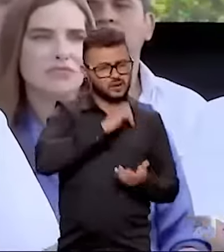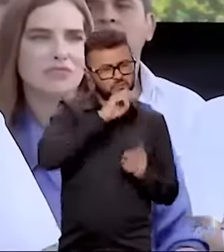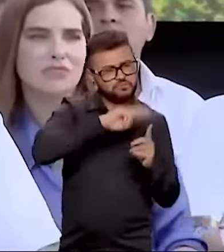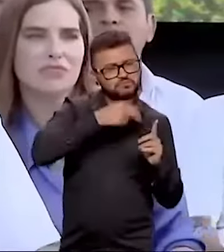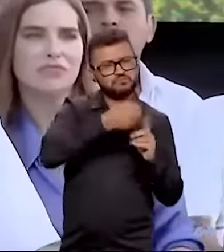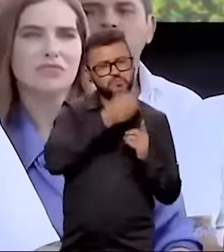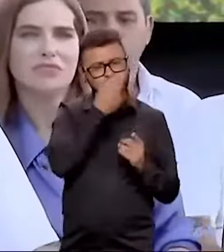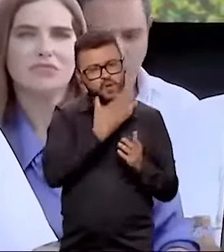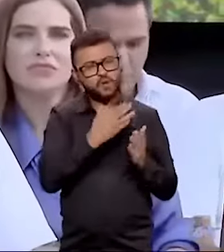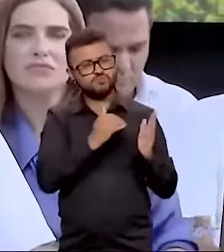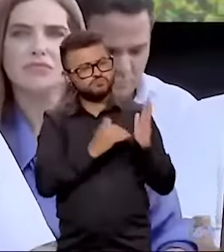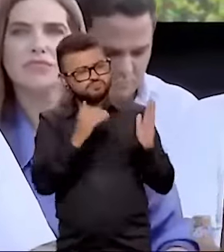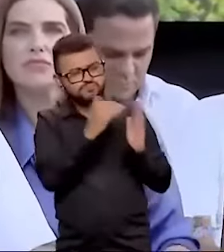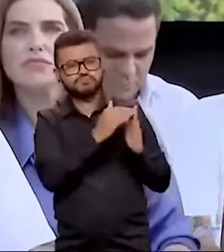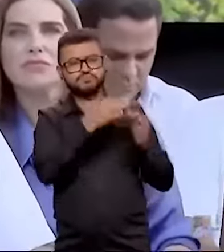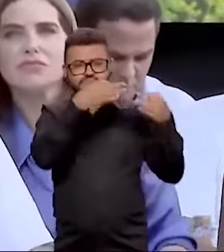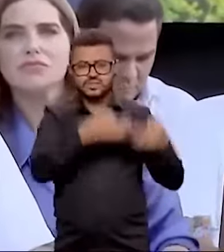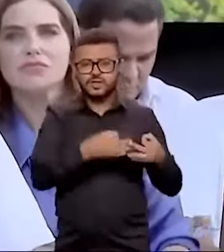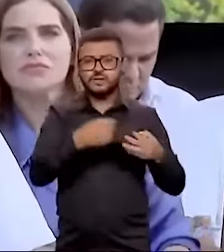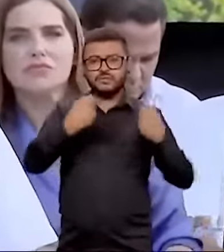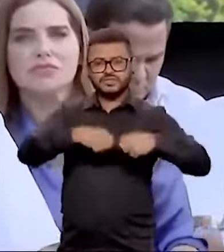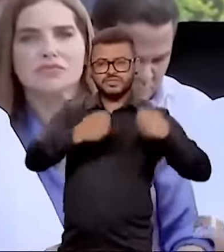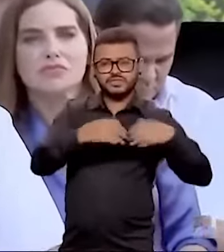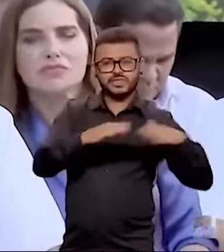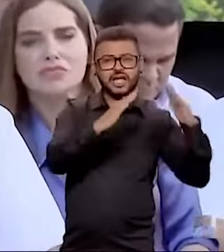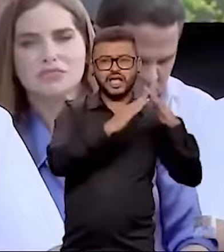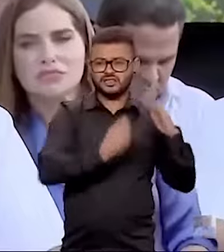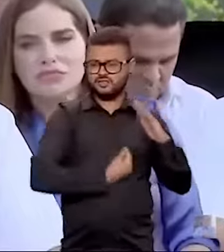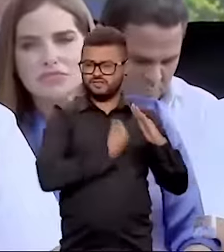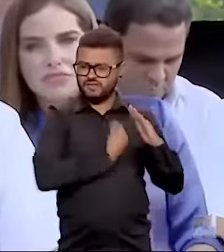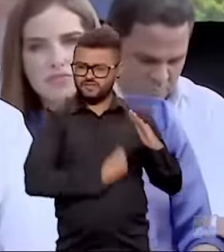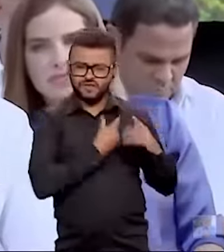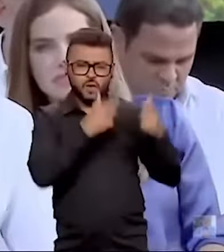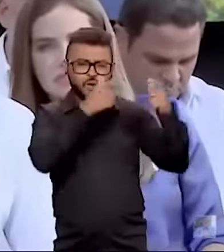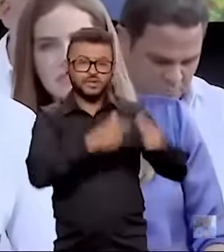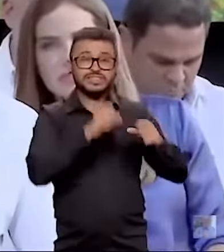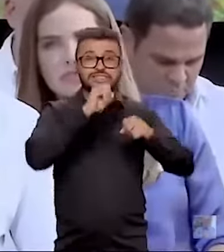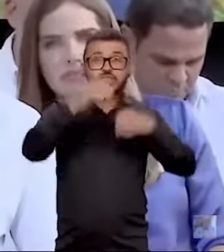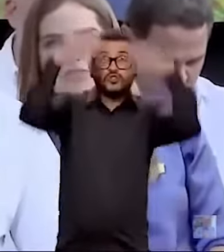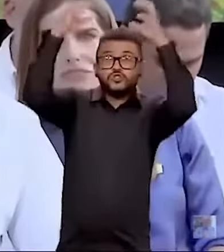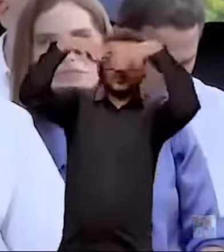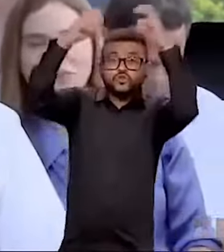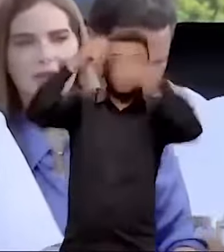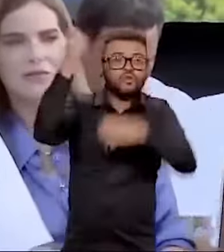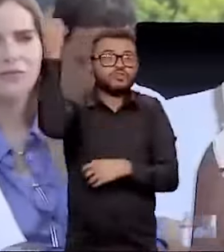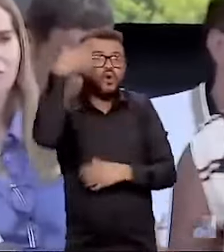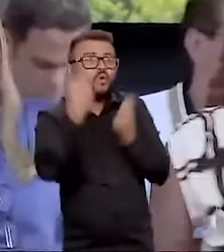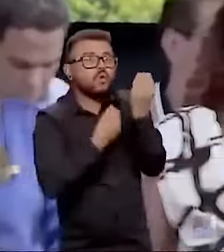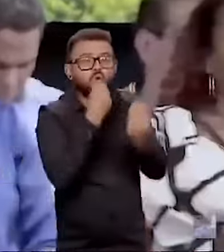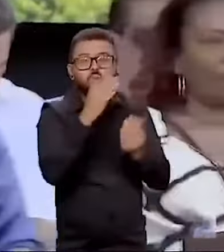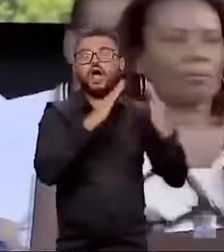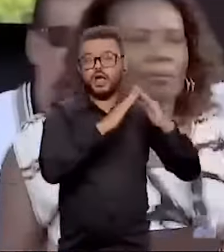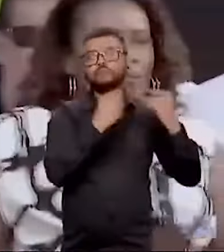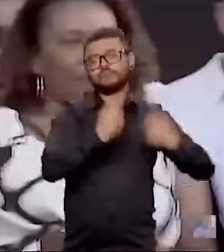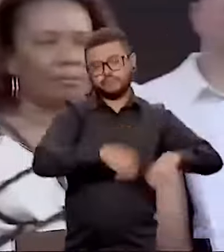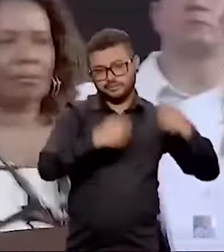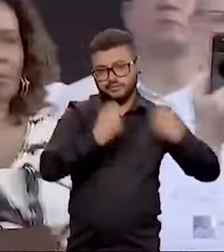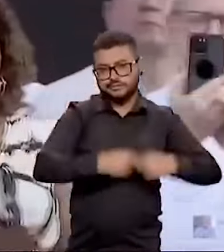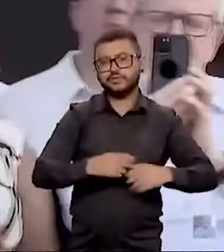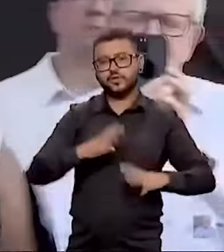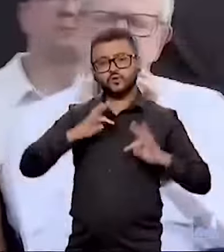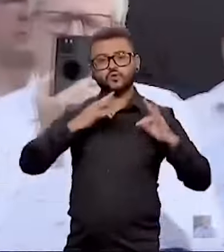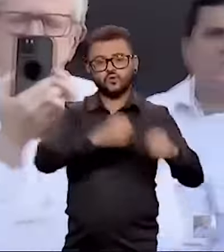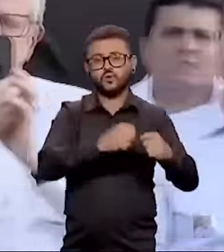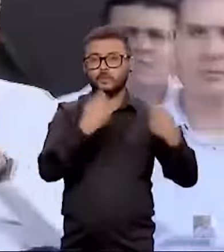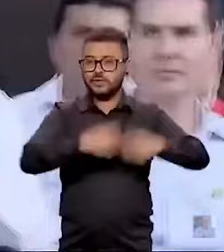emprego, ganhar esse salário justo. Todo mundo tem que ter uma casinha para morar, para se esconder da chuva e do sol.